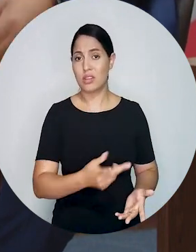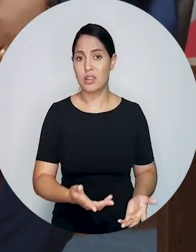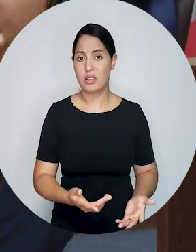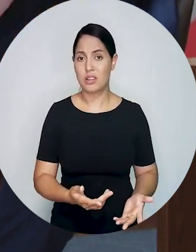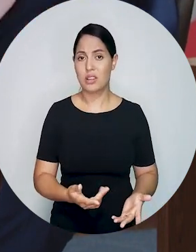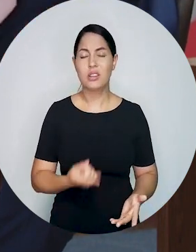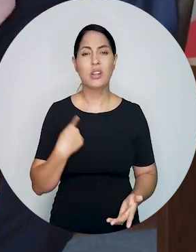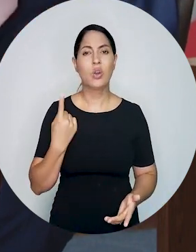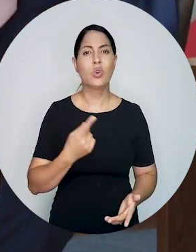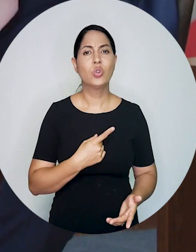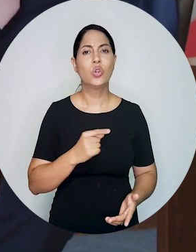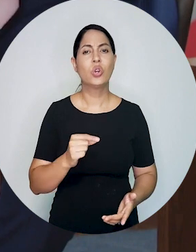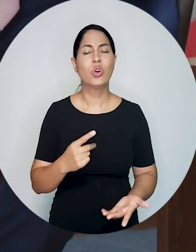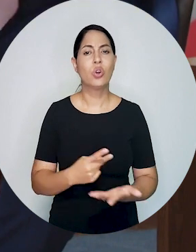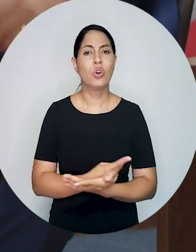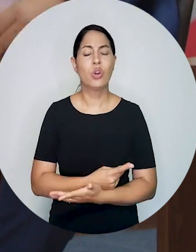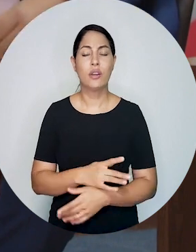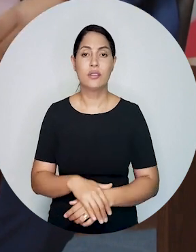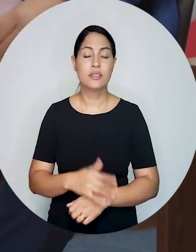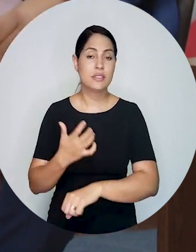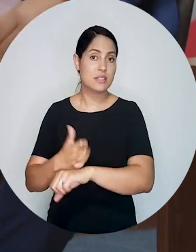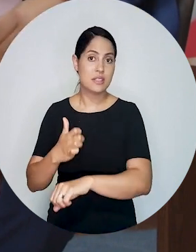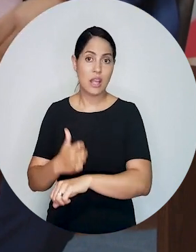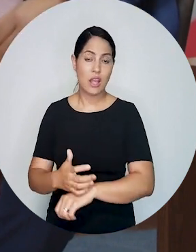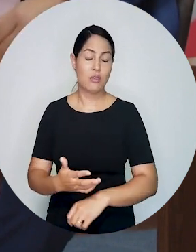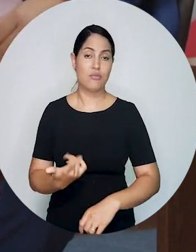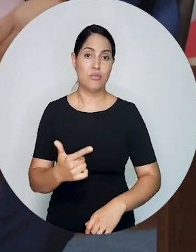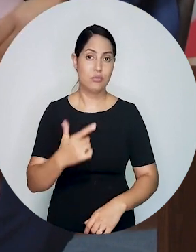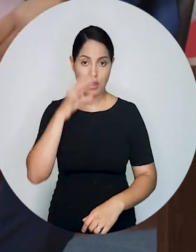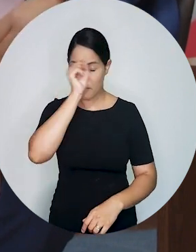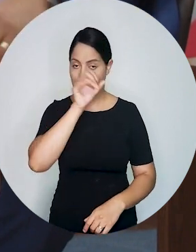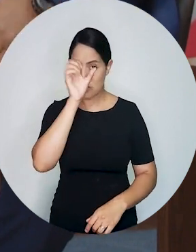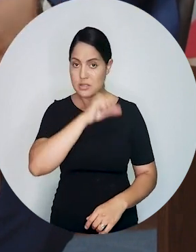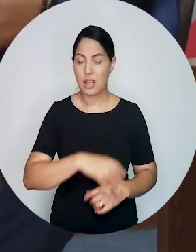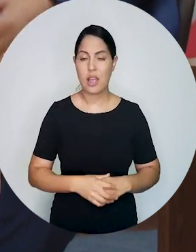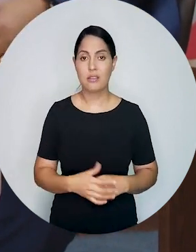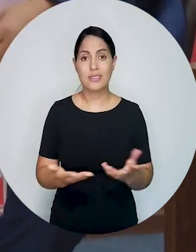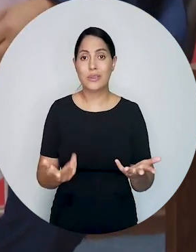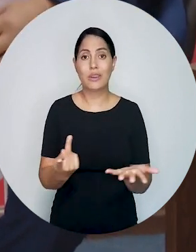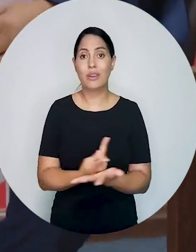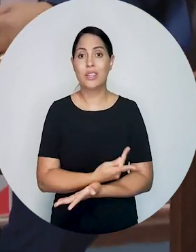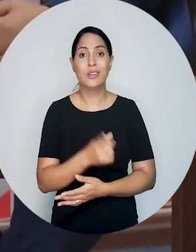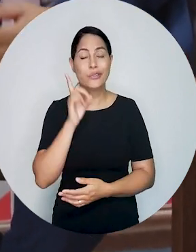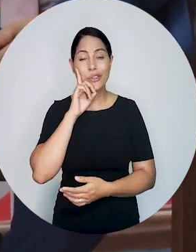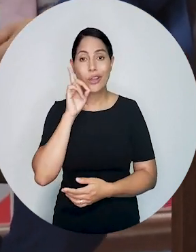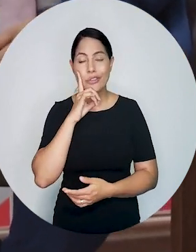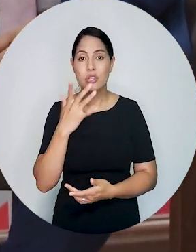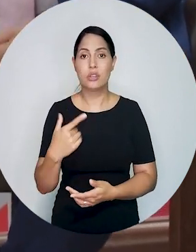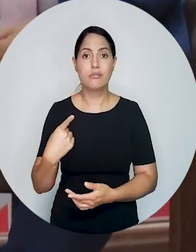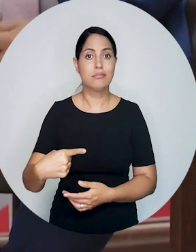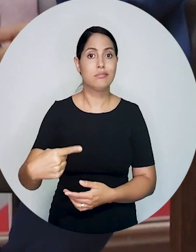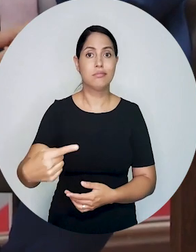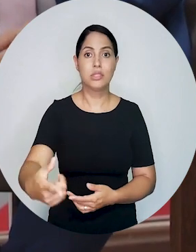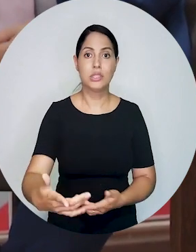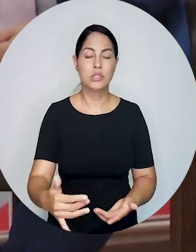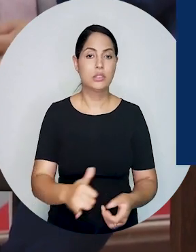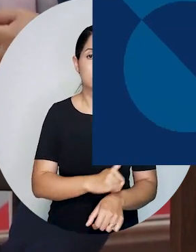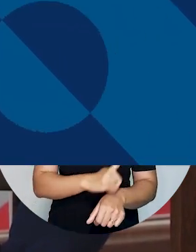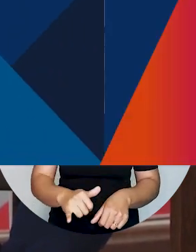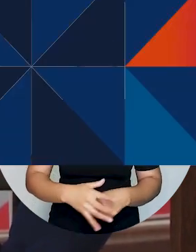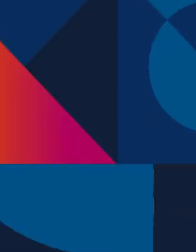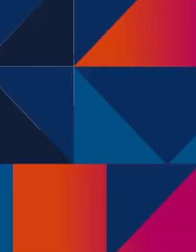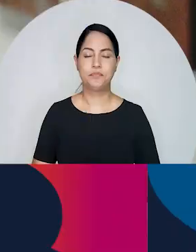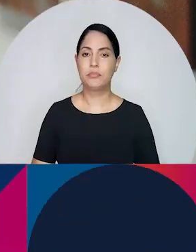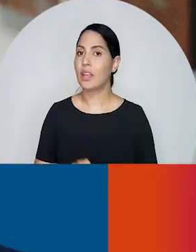E quando você entra sem estágio, sem nada no mercado de trabalho, de fato é isso. Você vai aprender no braço, você vai aprender no dia a dia, com jogo de cintura, com